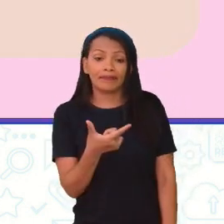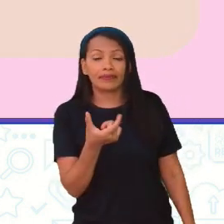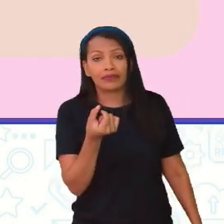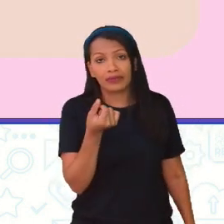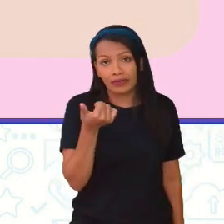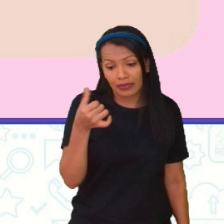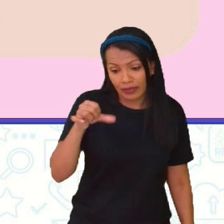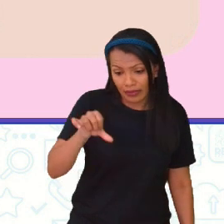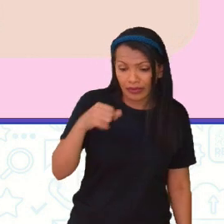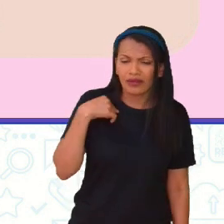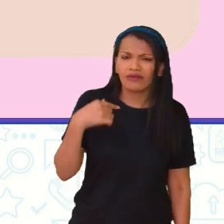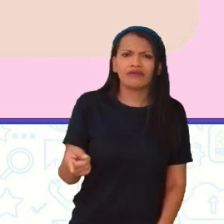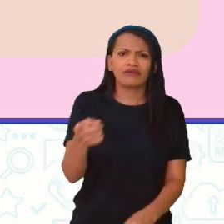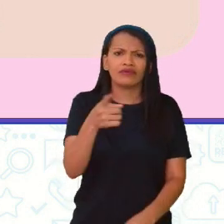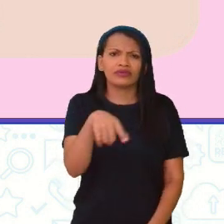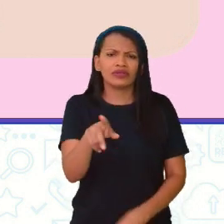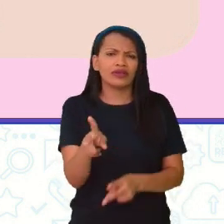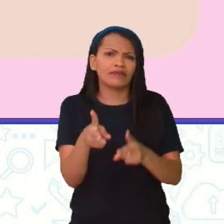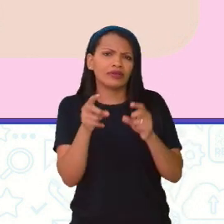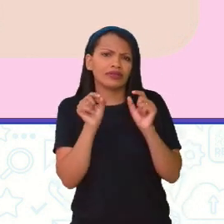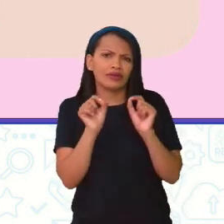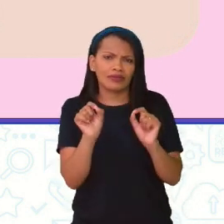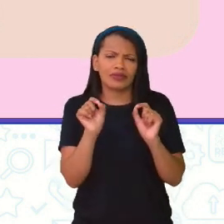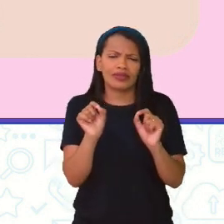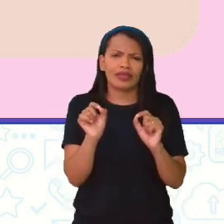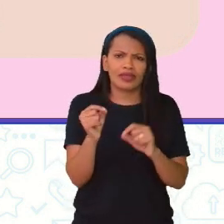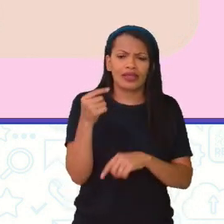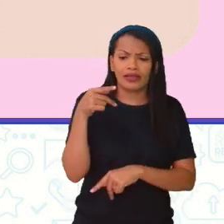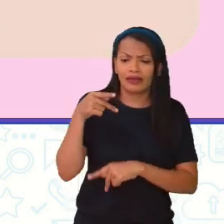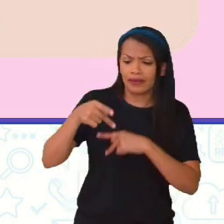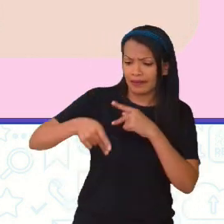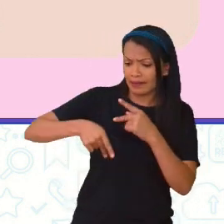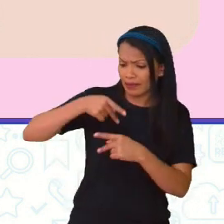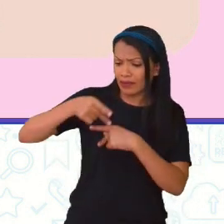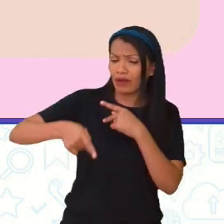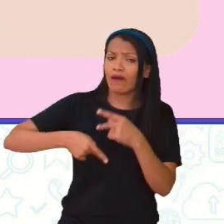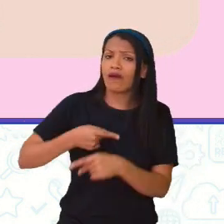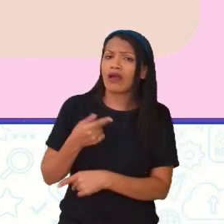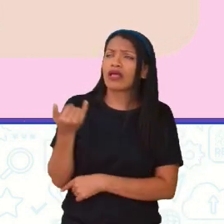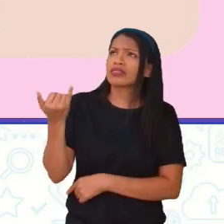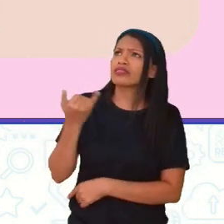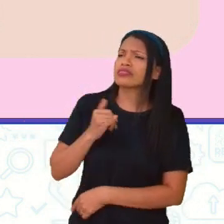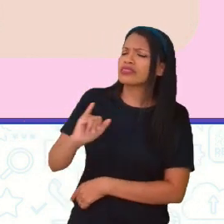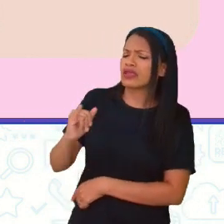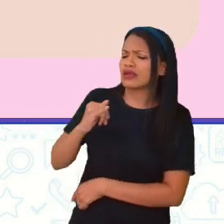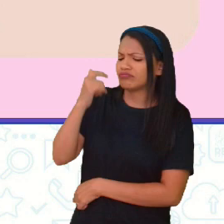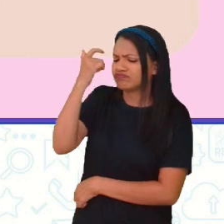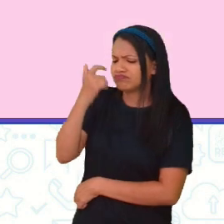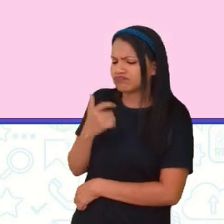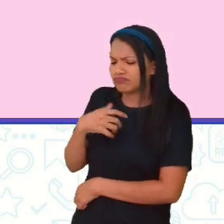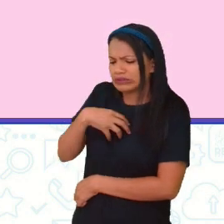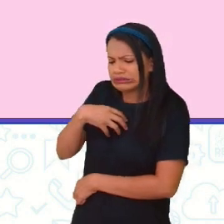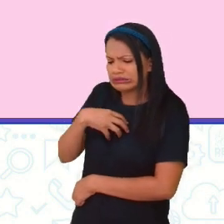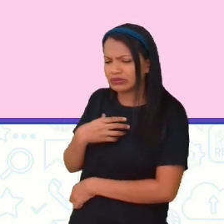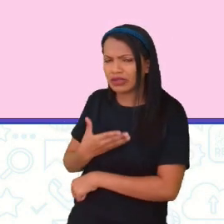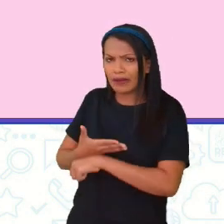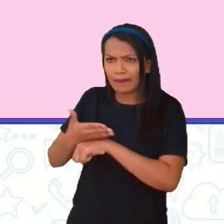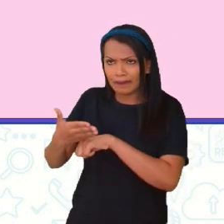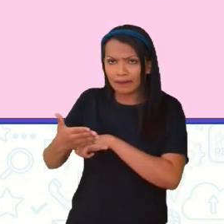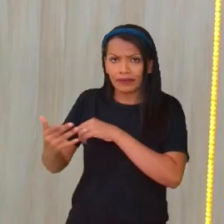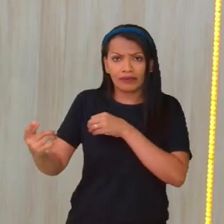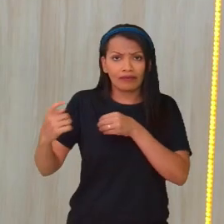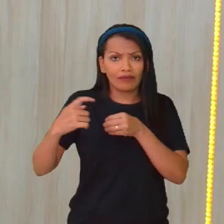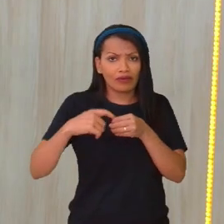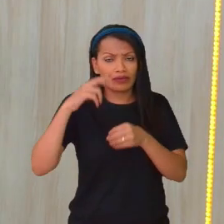percebem que a população que se declara branca é 42,7. Vou voltar para a